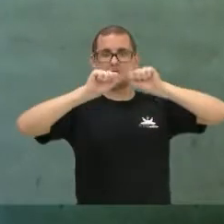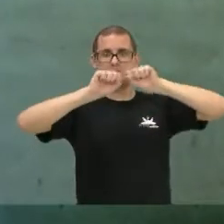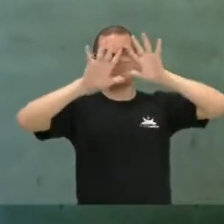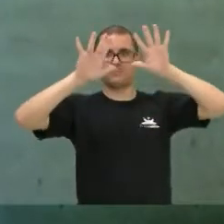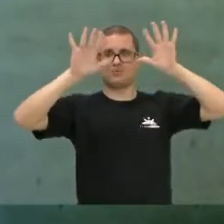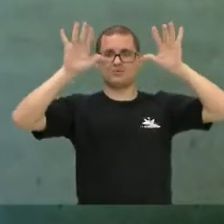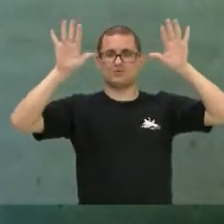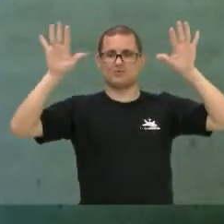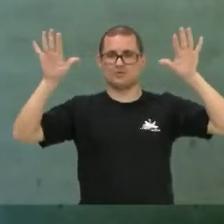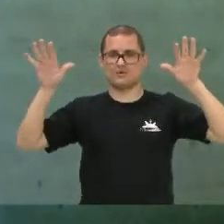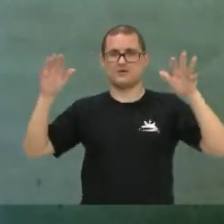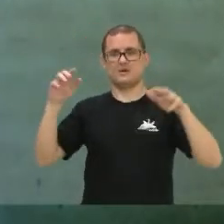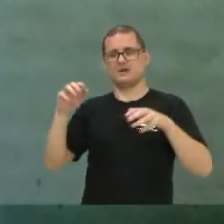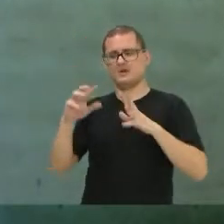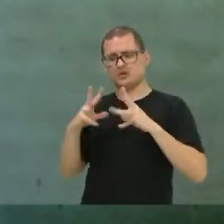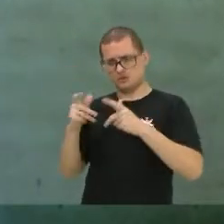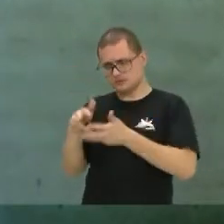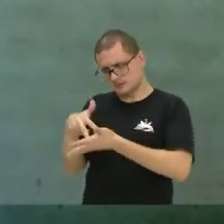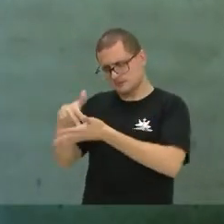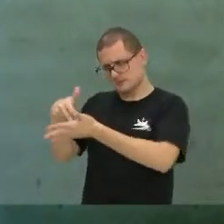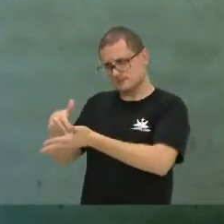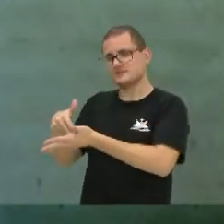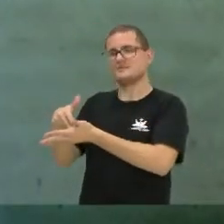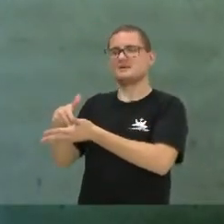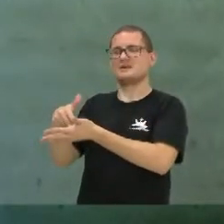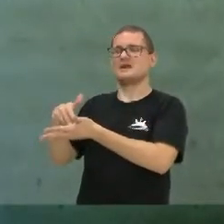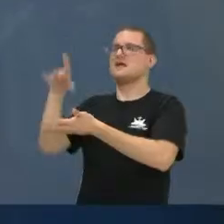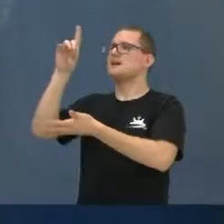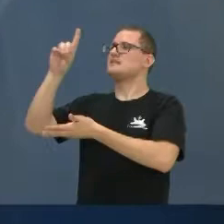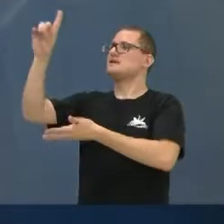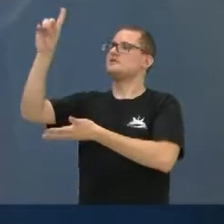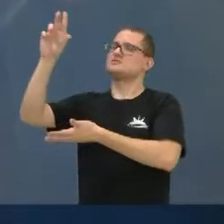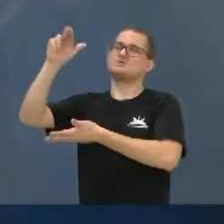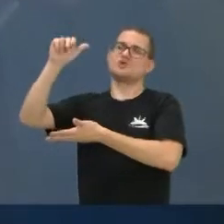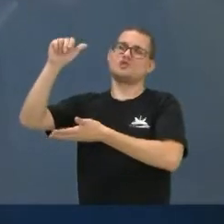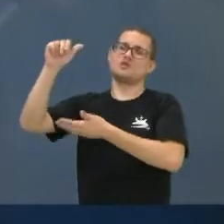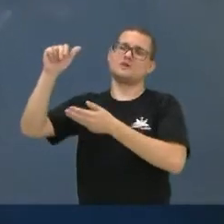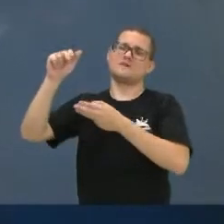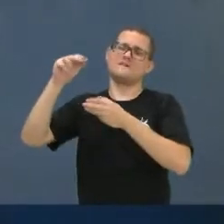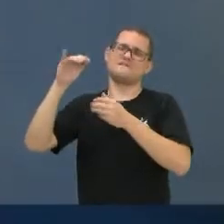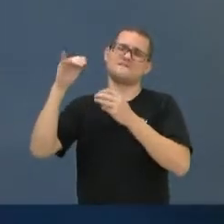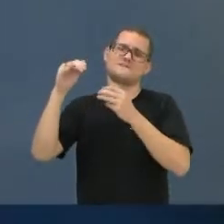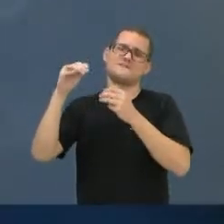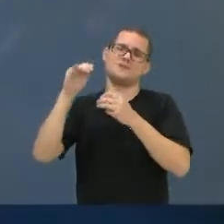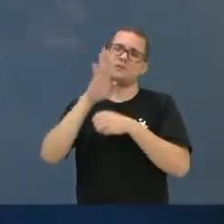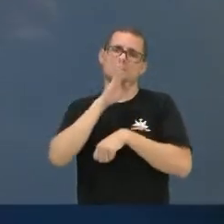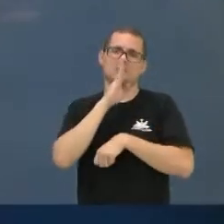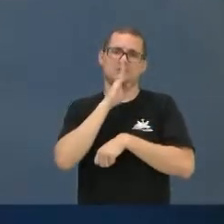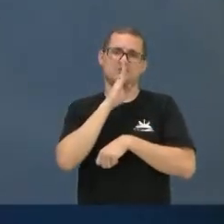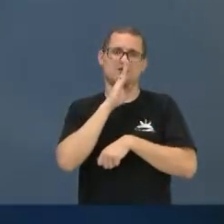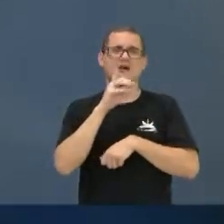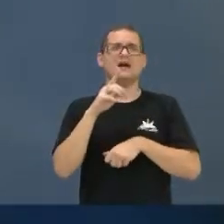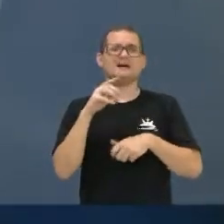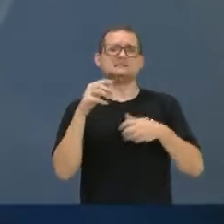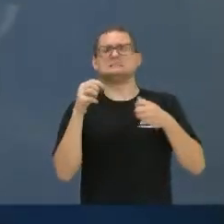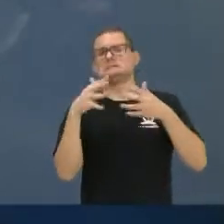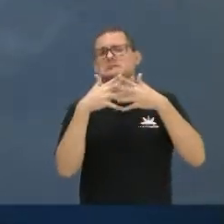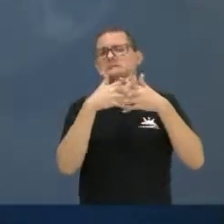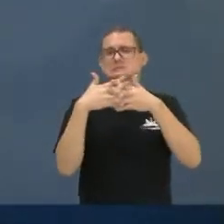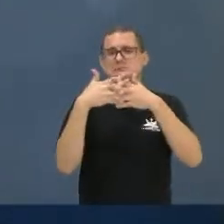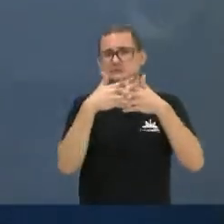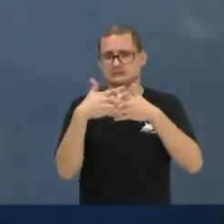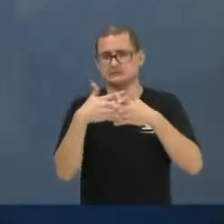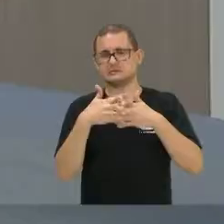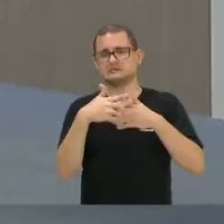terá sido calado ei ei complexo interpretar tudo isso não dá para ler só o